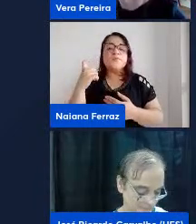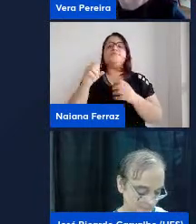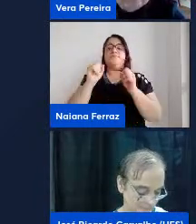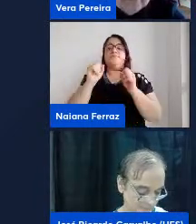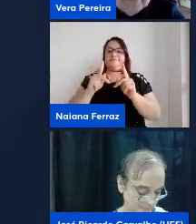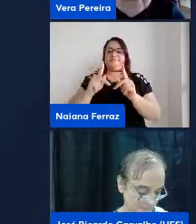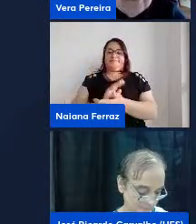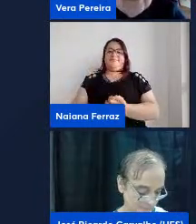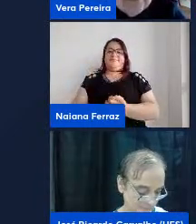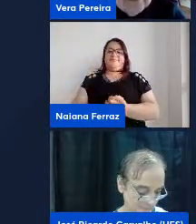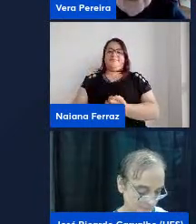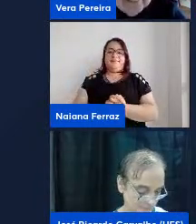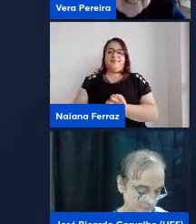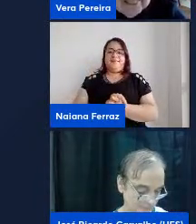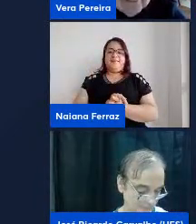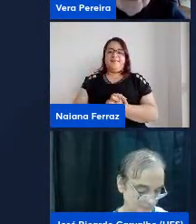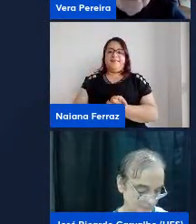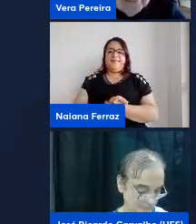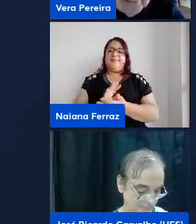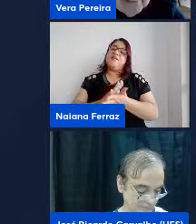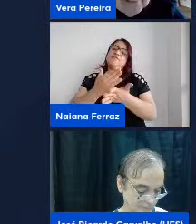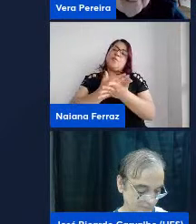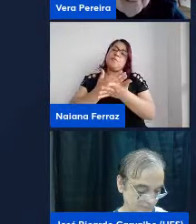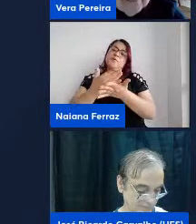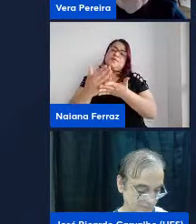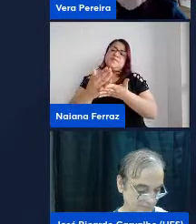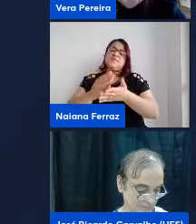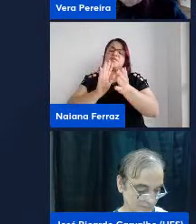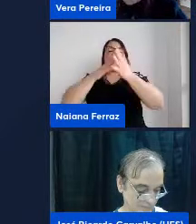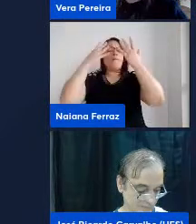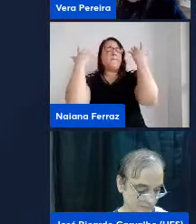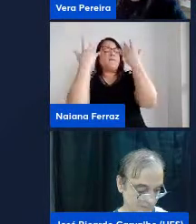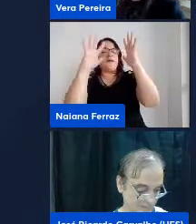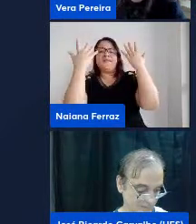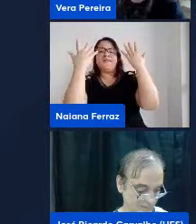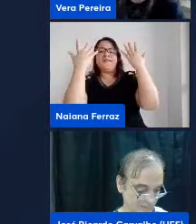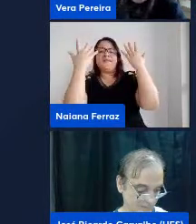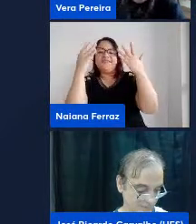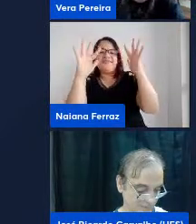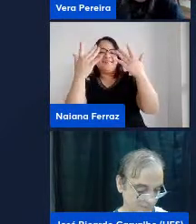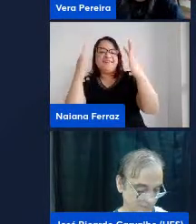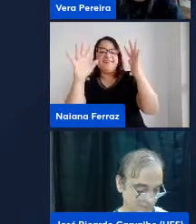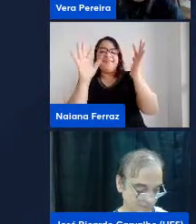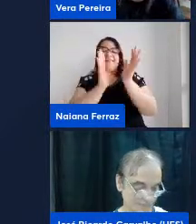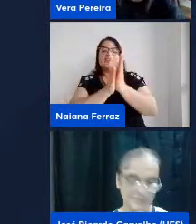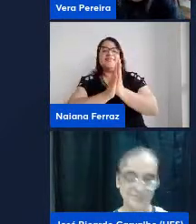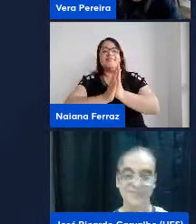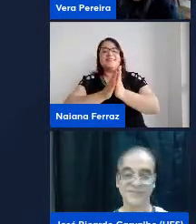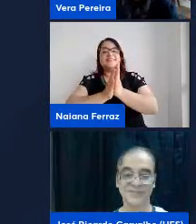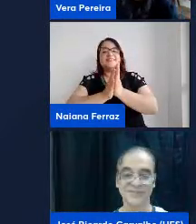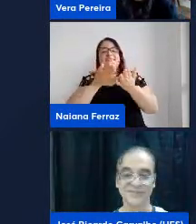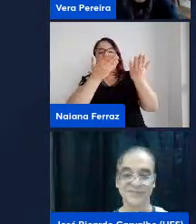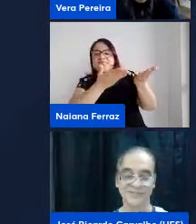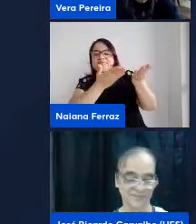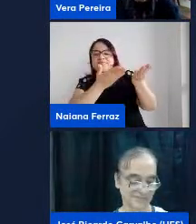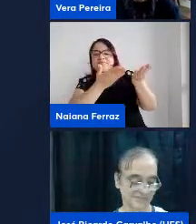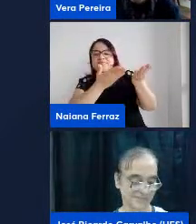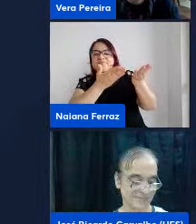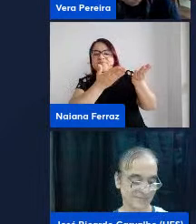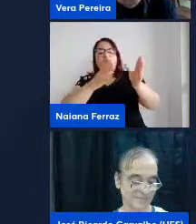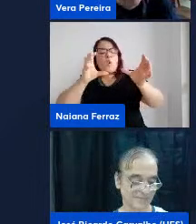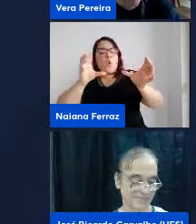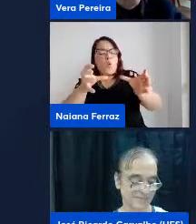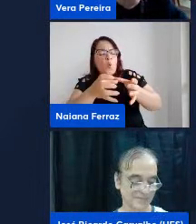Bom, eu vou começar parabenizando esta espetacular equipe